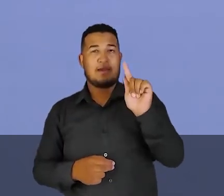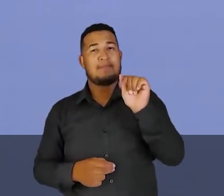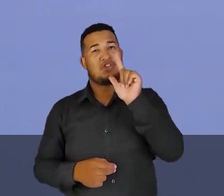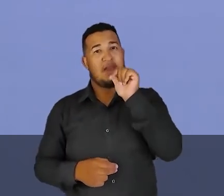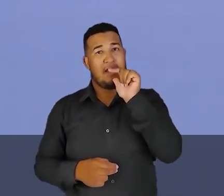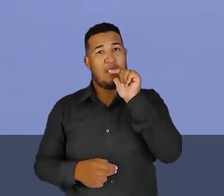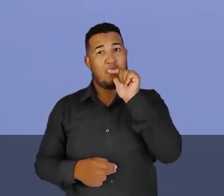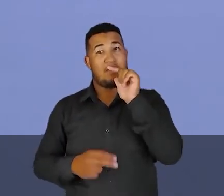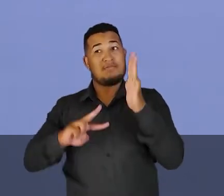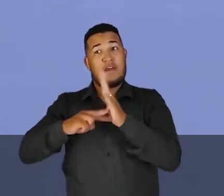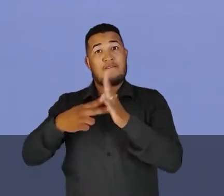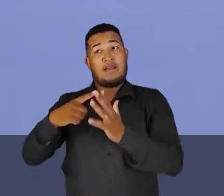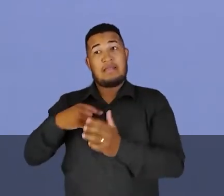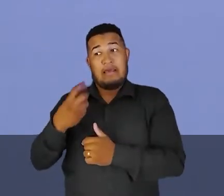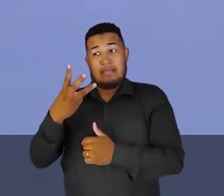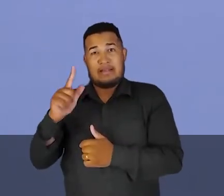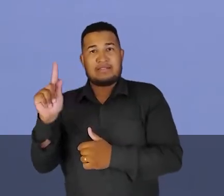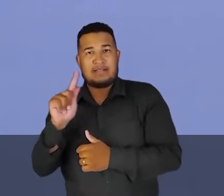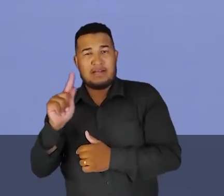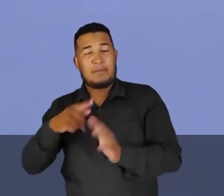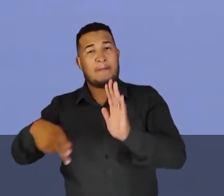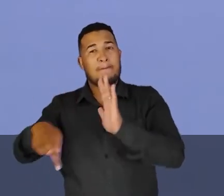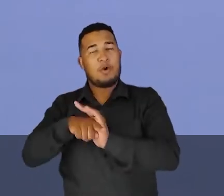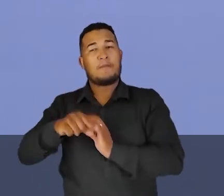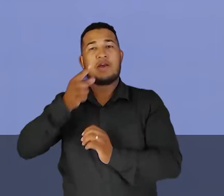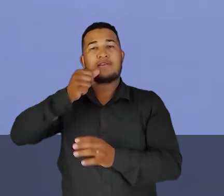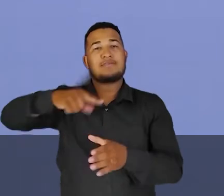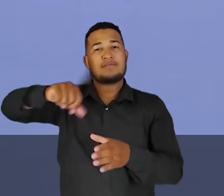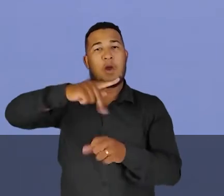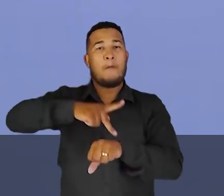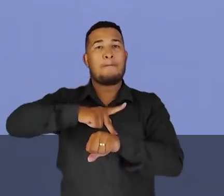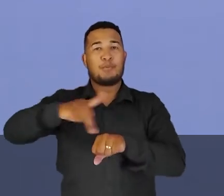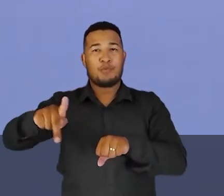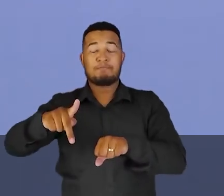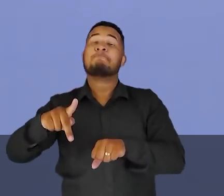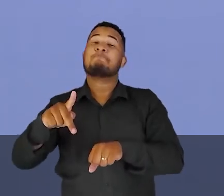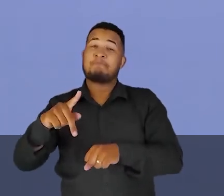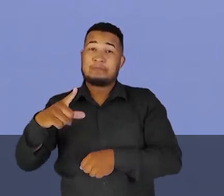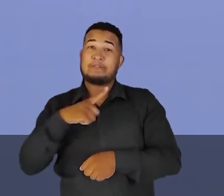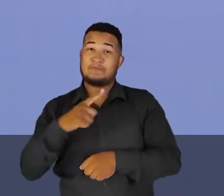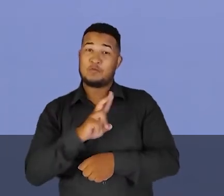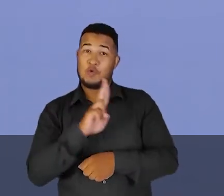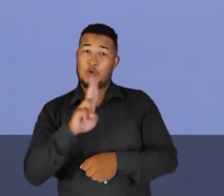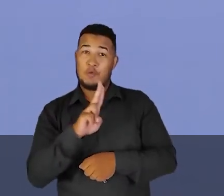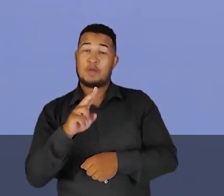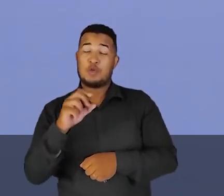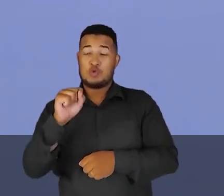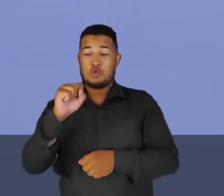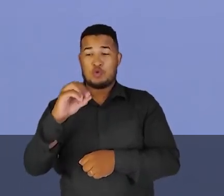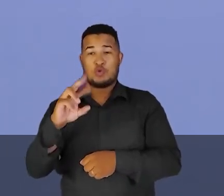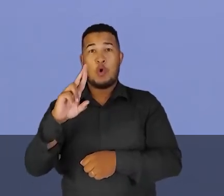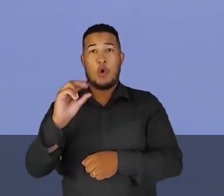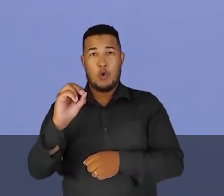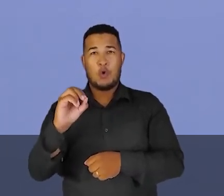3 gramas de cloreto de sódio puro e a gente tem essa solução conhecida como soro fisiológico,